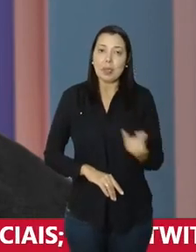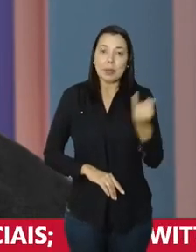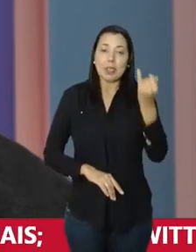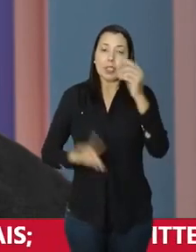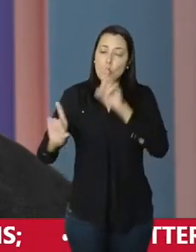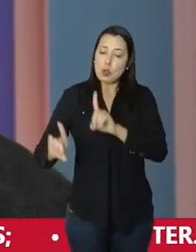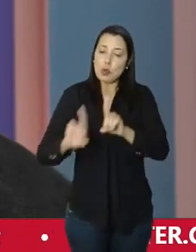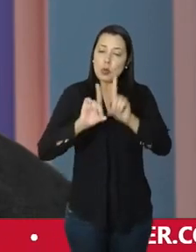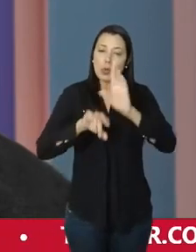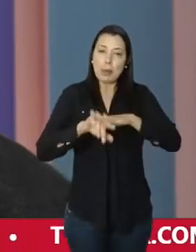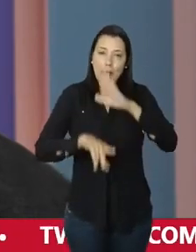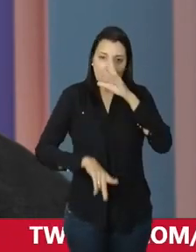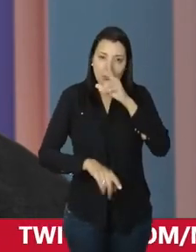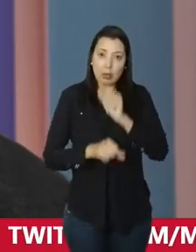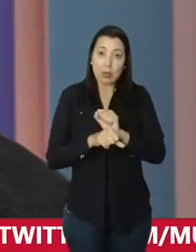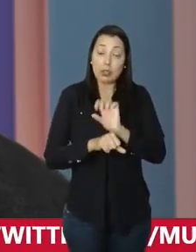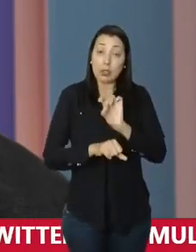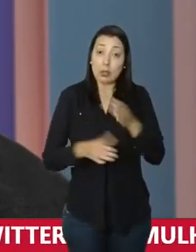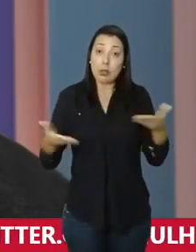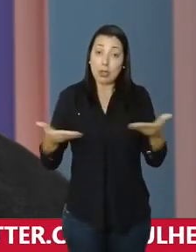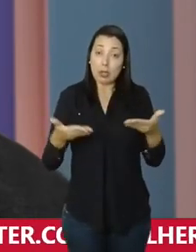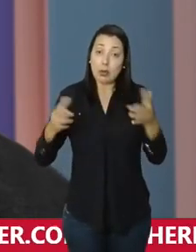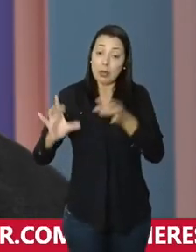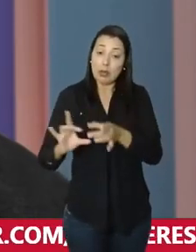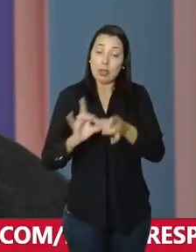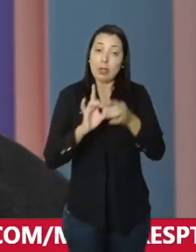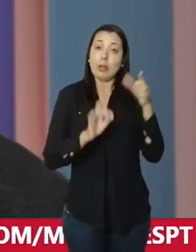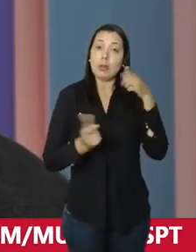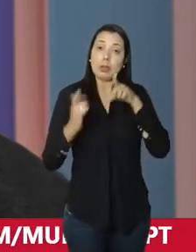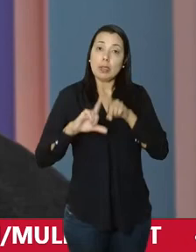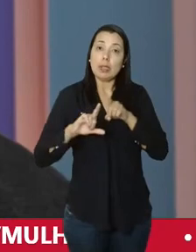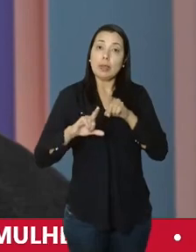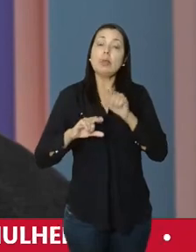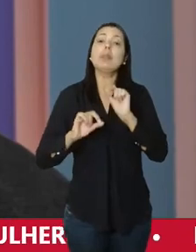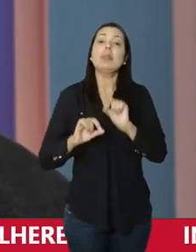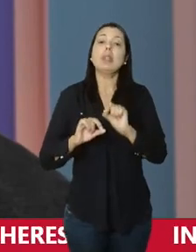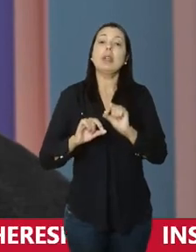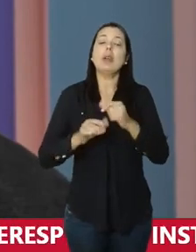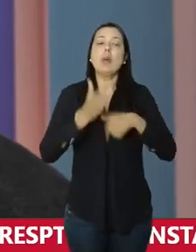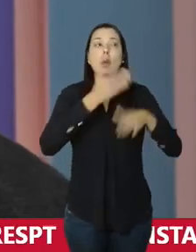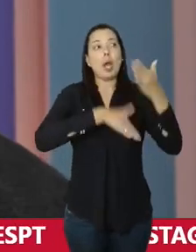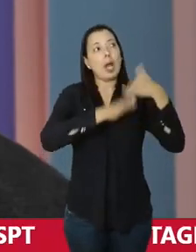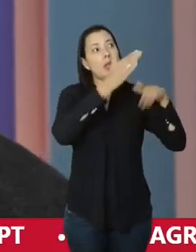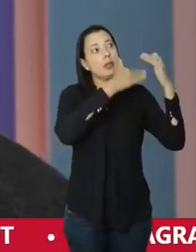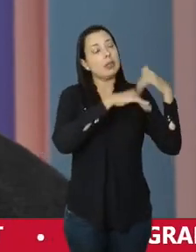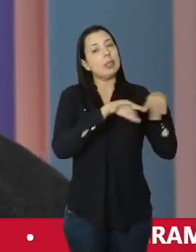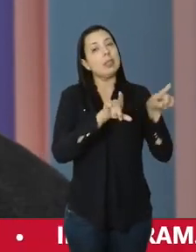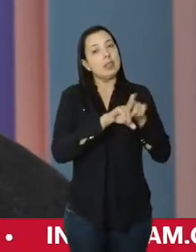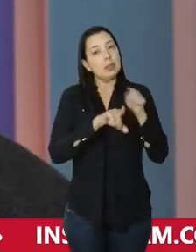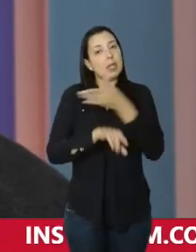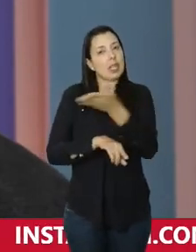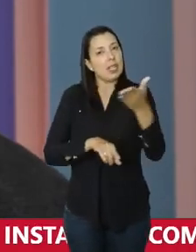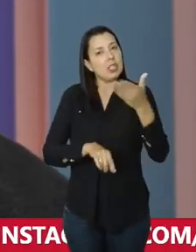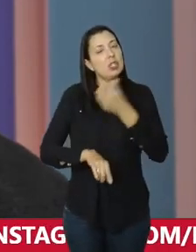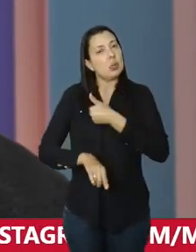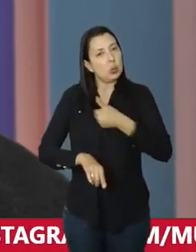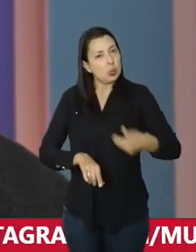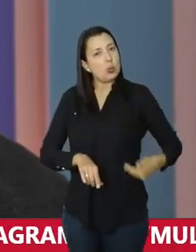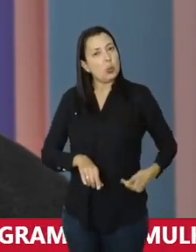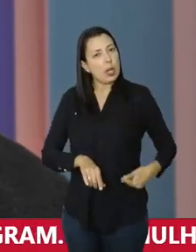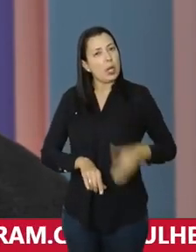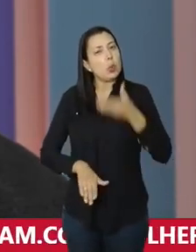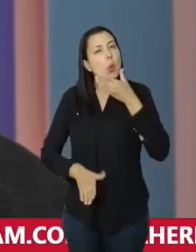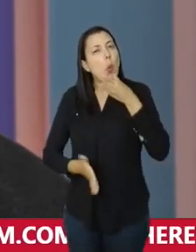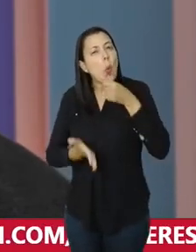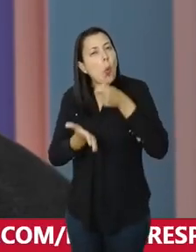somos mais fortes e só nesta união é que nós conseguiremos barrar os retrocessos e esse governo que é tão